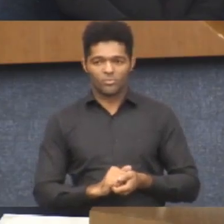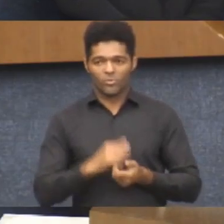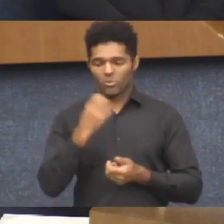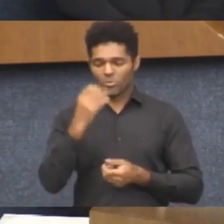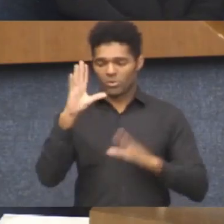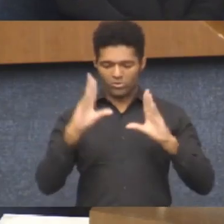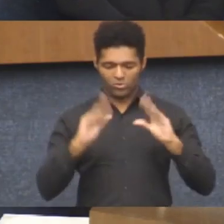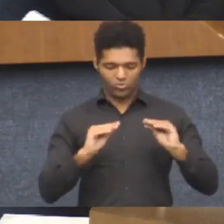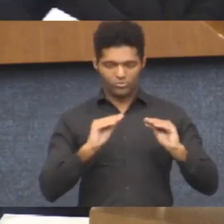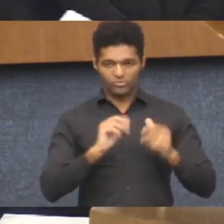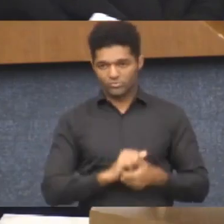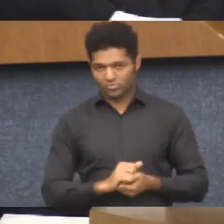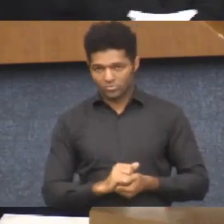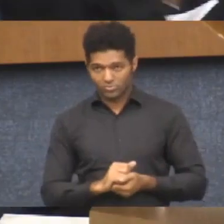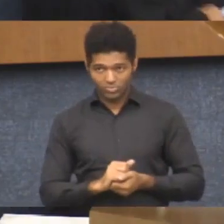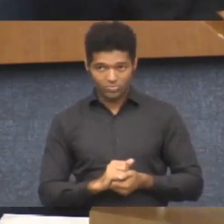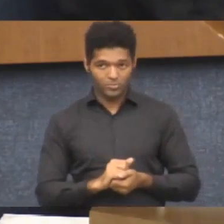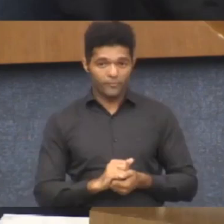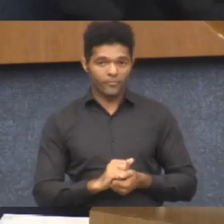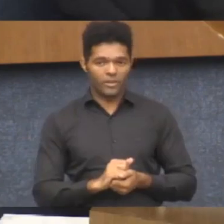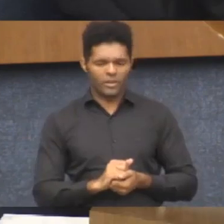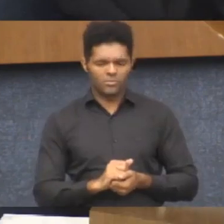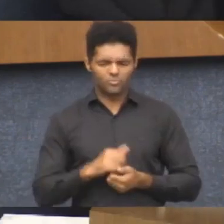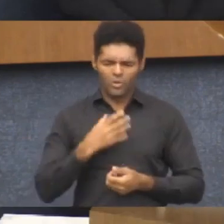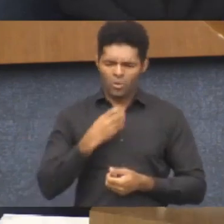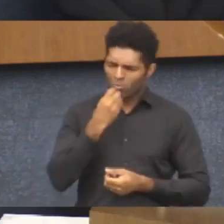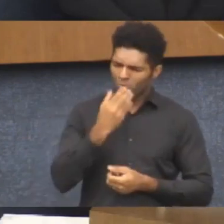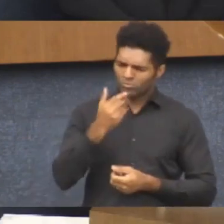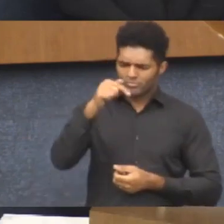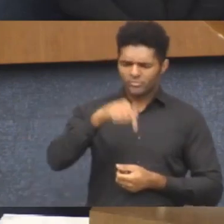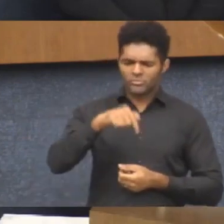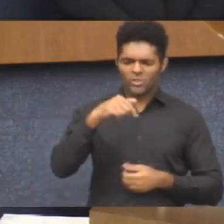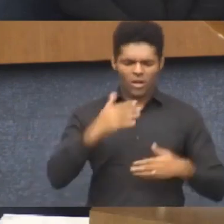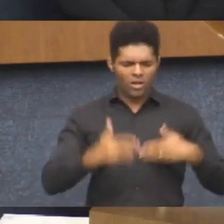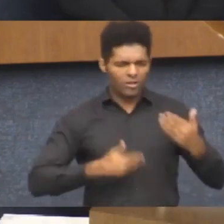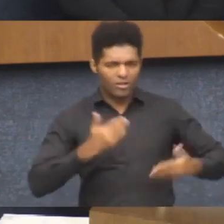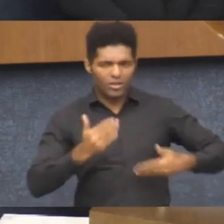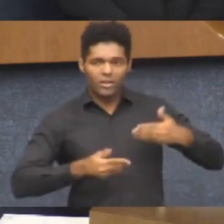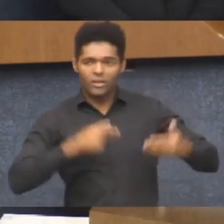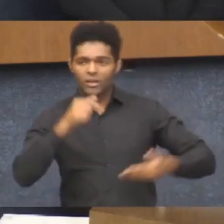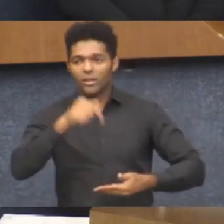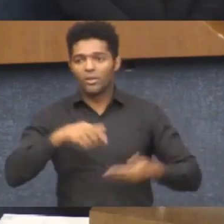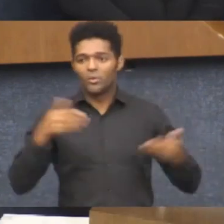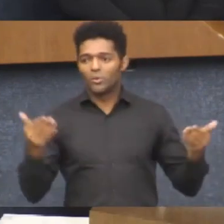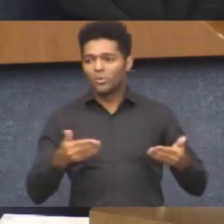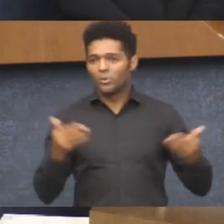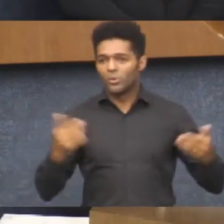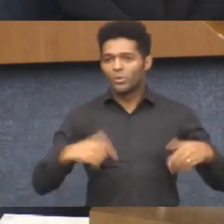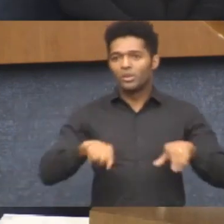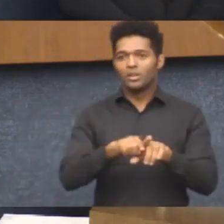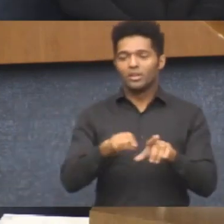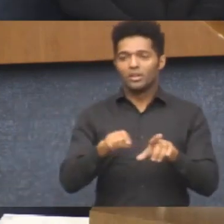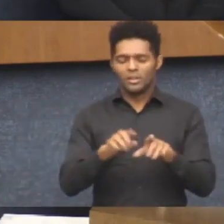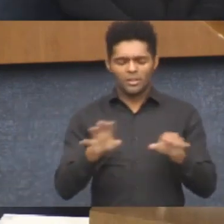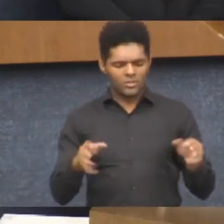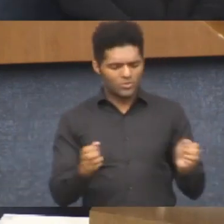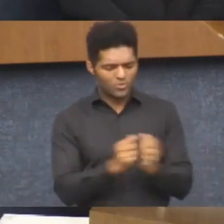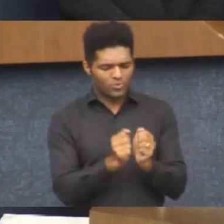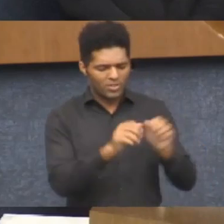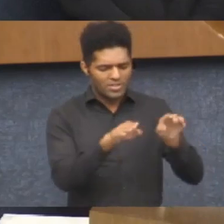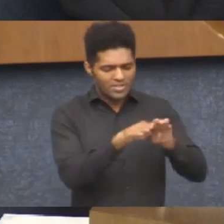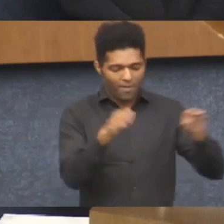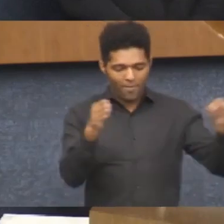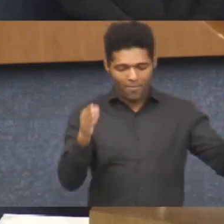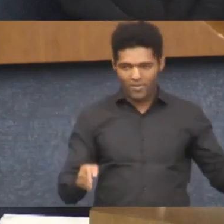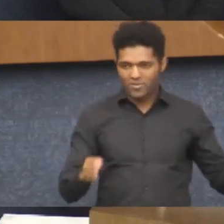Boa noite, gente. É uma satisfação, uma alegria muito, muito grande estar aqui hoje, e, sobretudo, nessa mesa com tantos